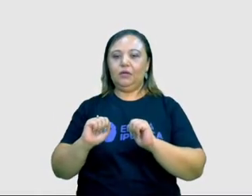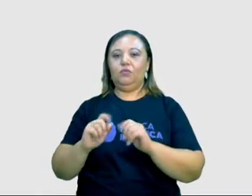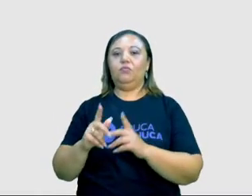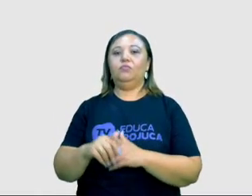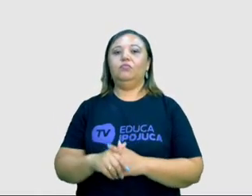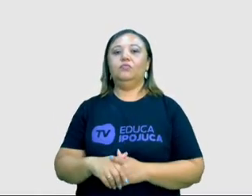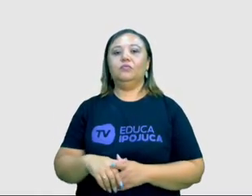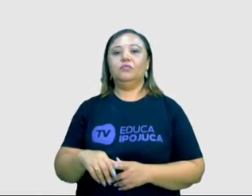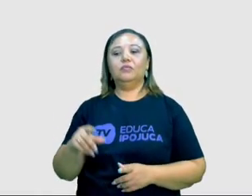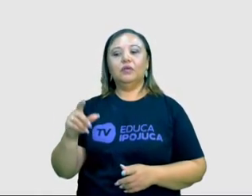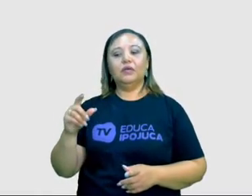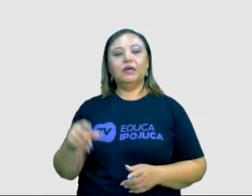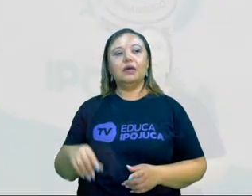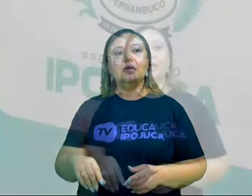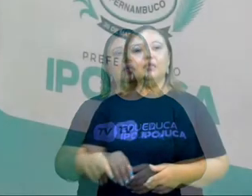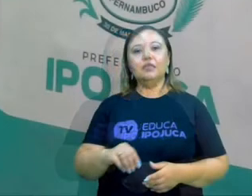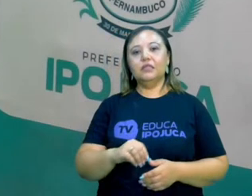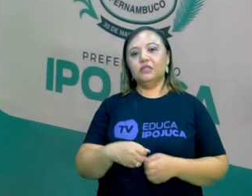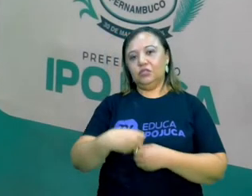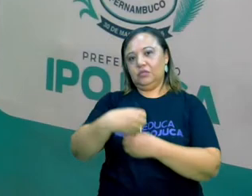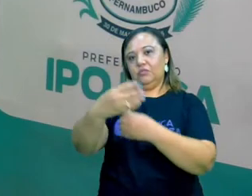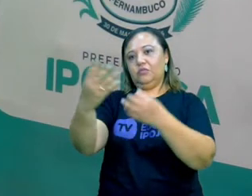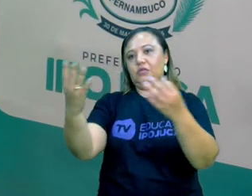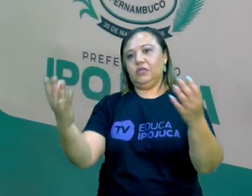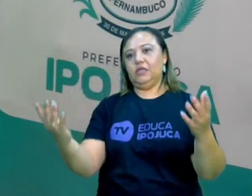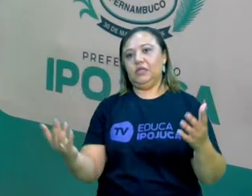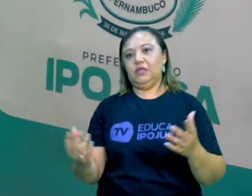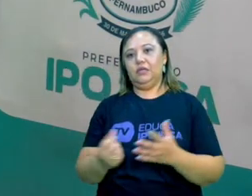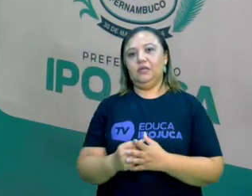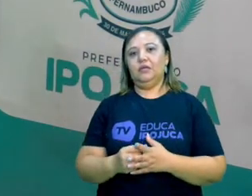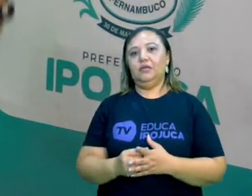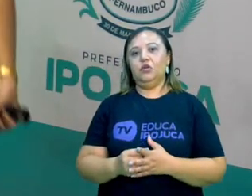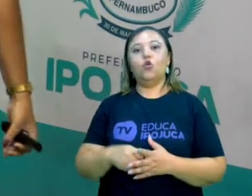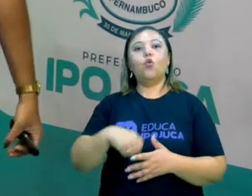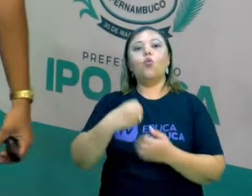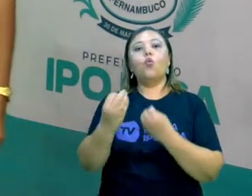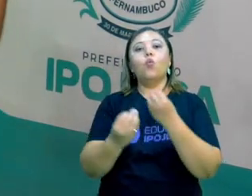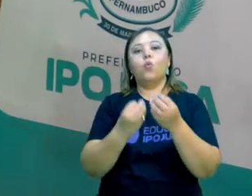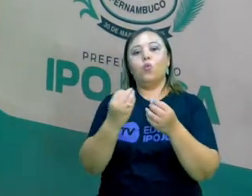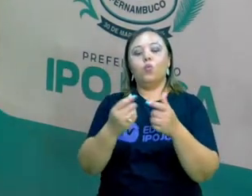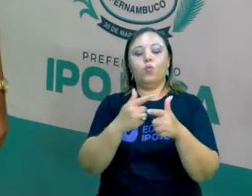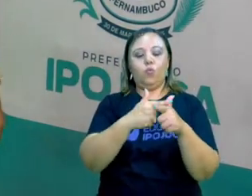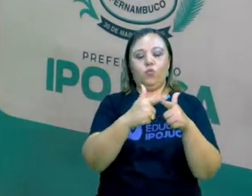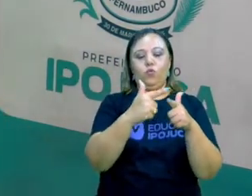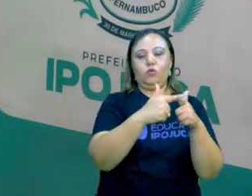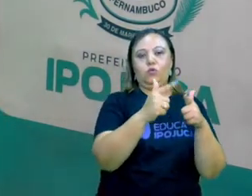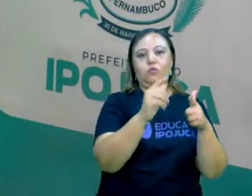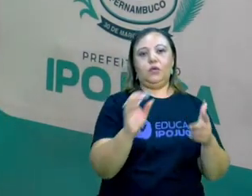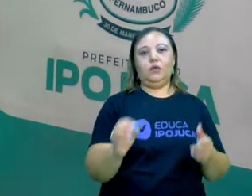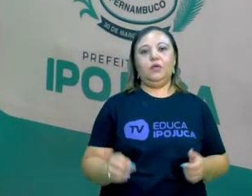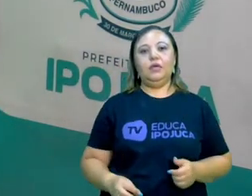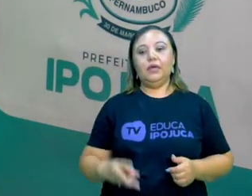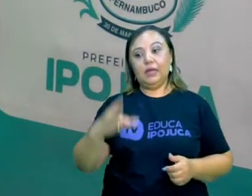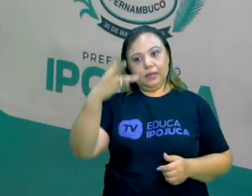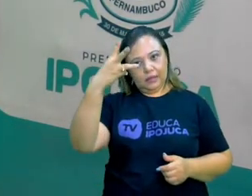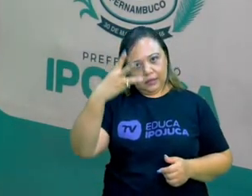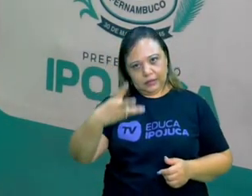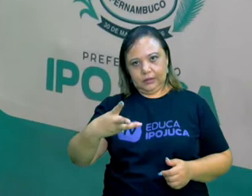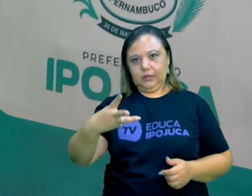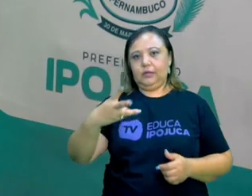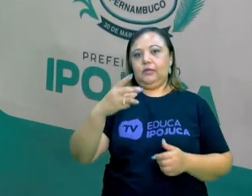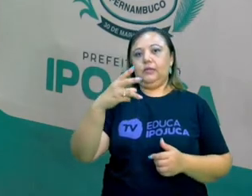receberam alimentos? E agora essa divisão? Como a gente pode resolver esse problema? Ela tem